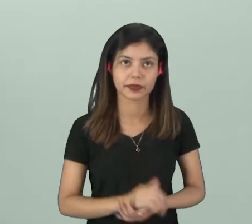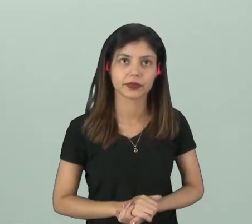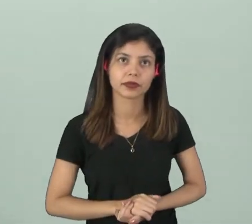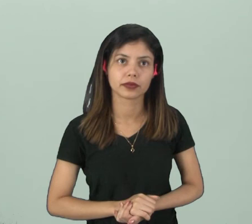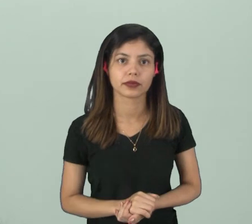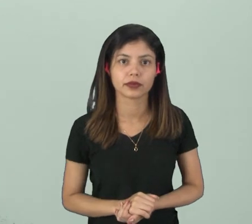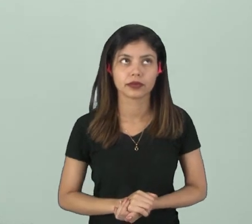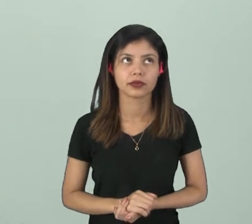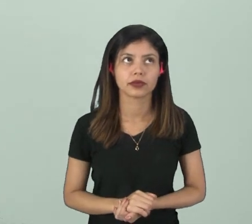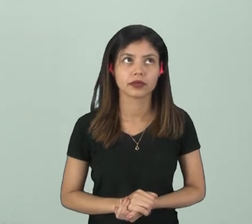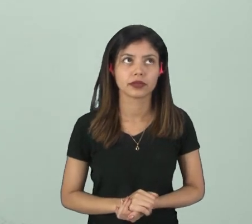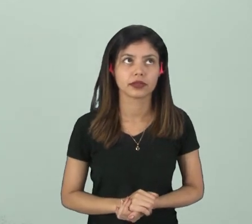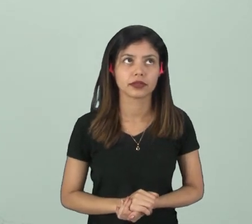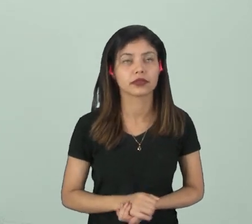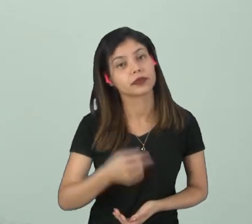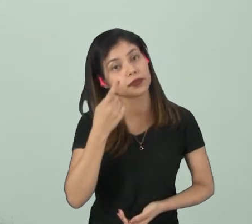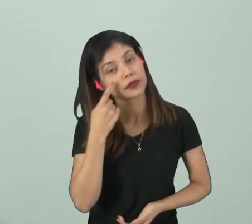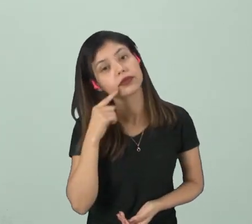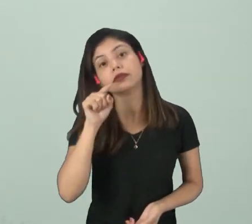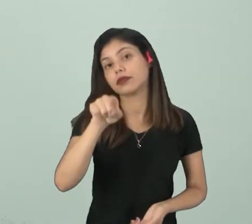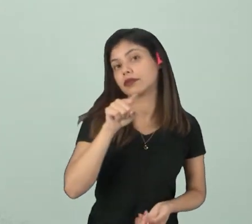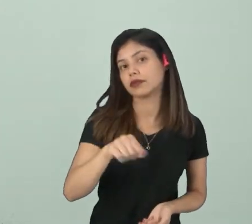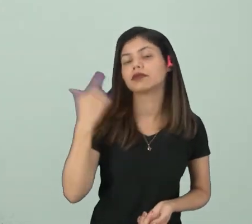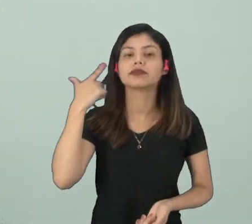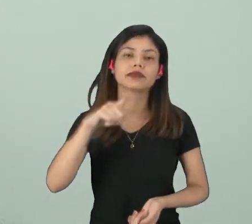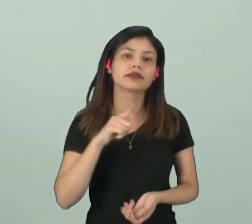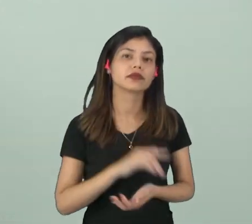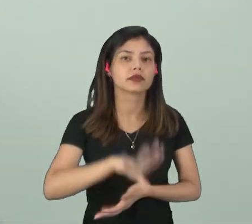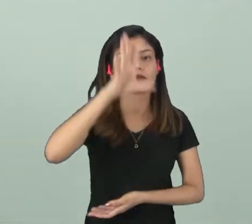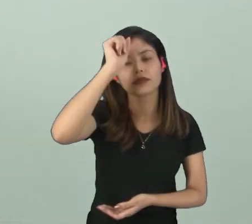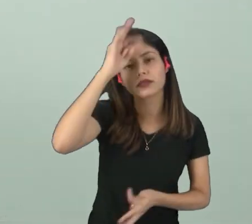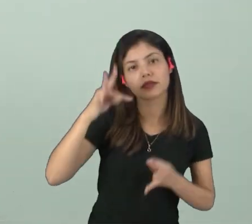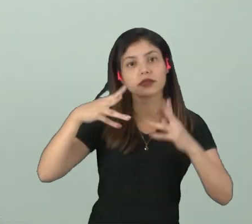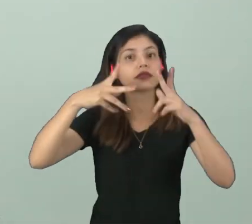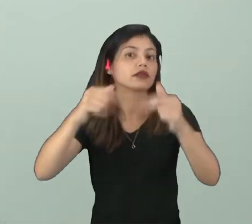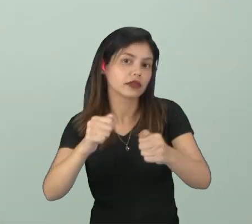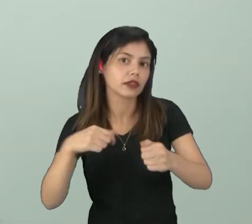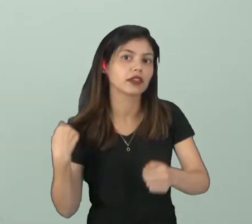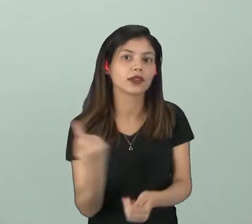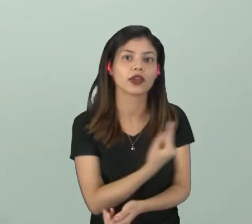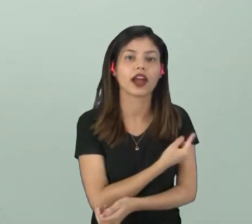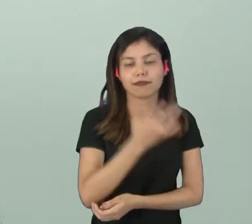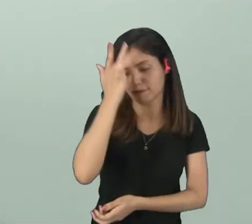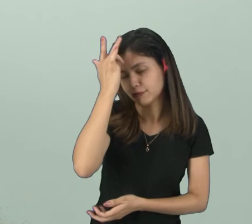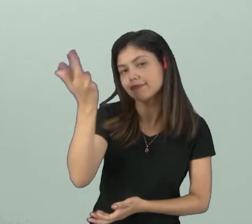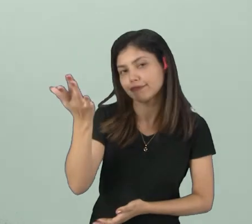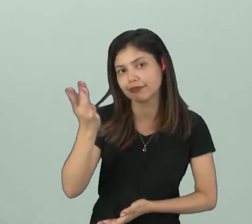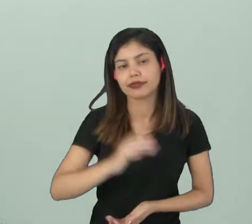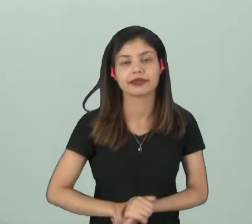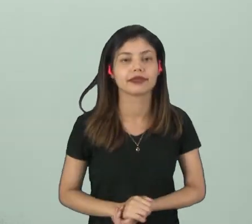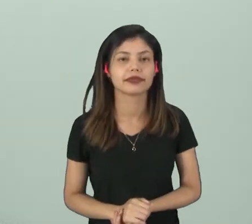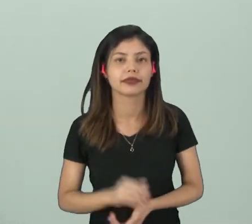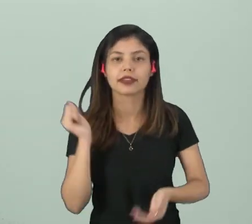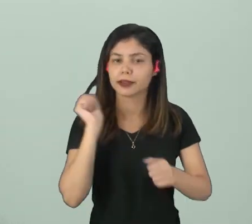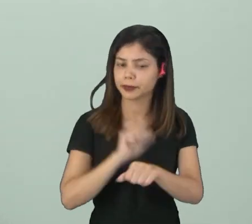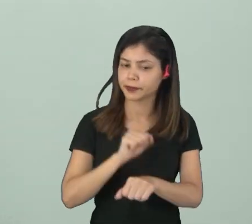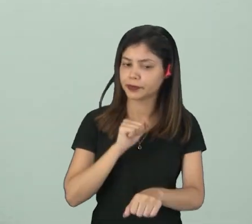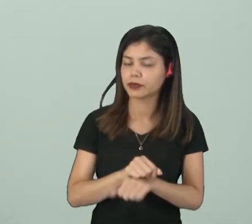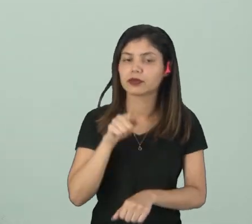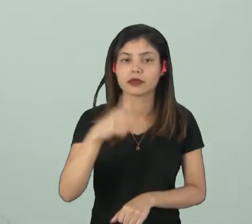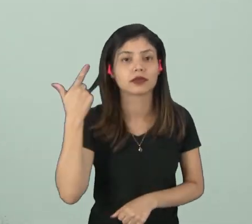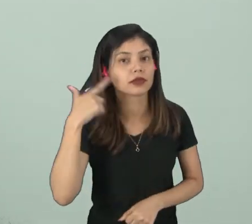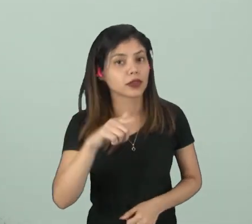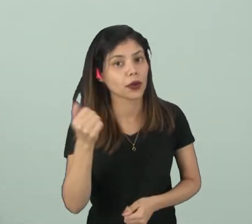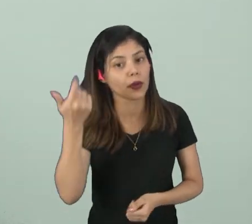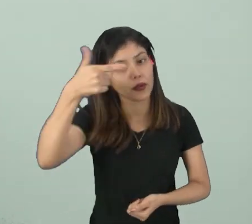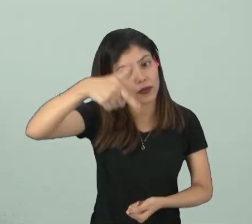lá? Olha, se você conseguiu aprender tudo isso com facilidade, espero que vocês